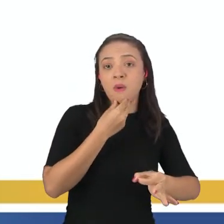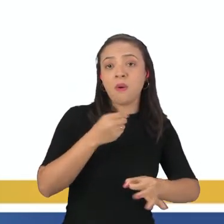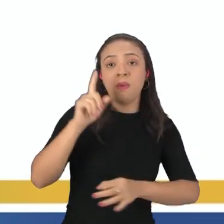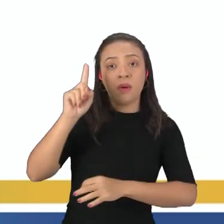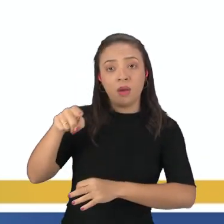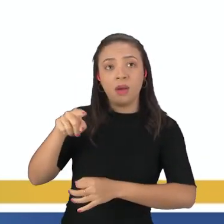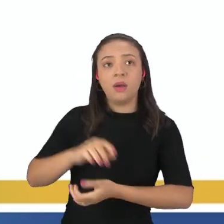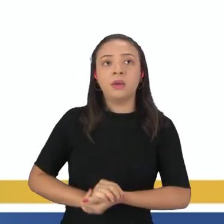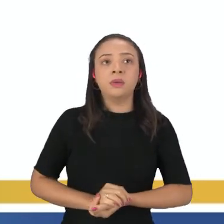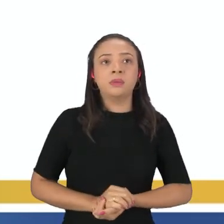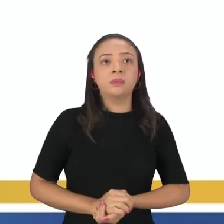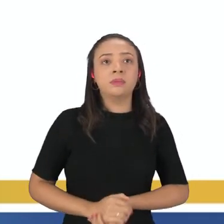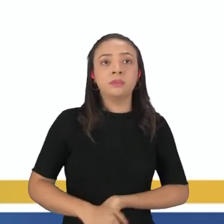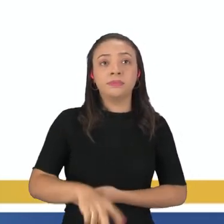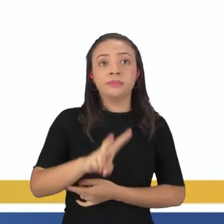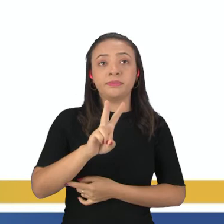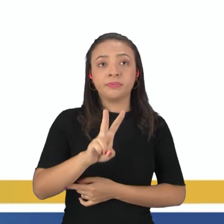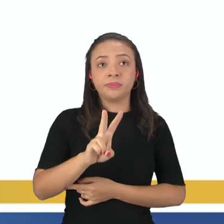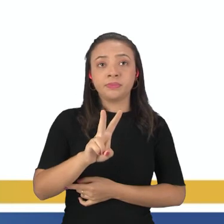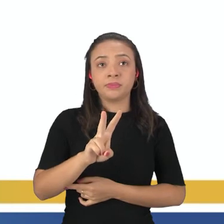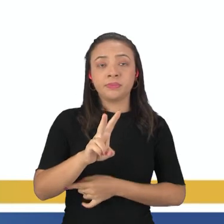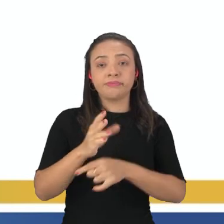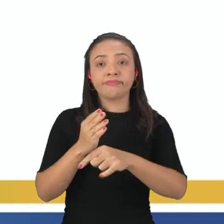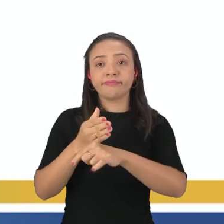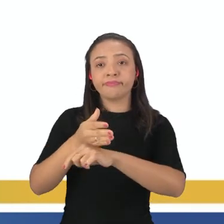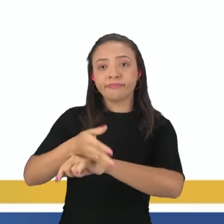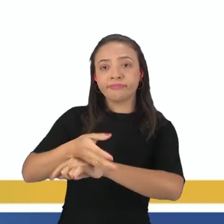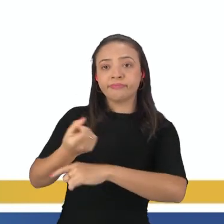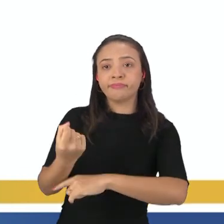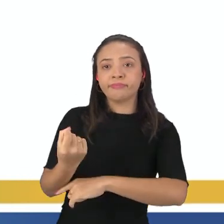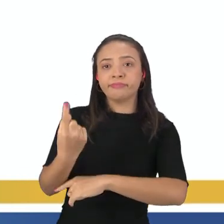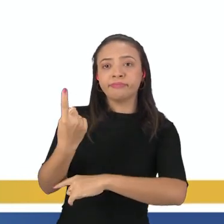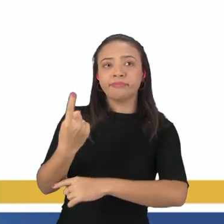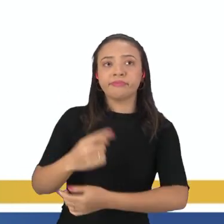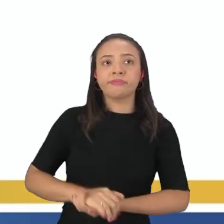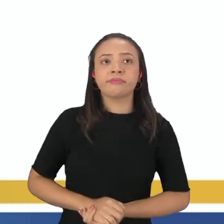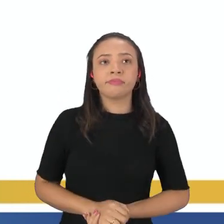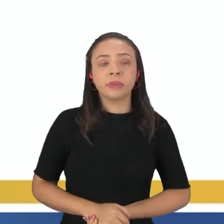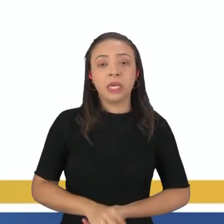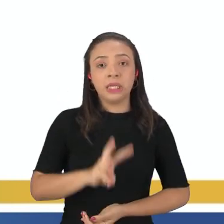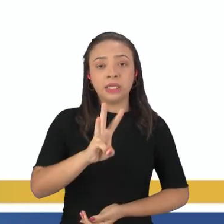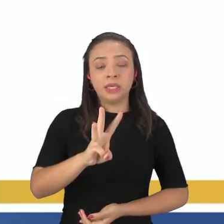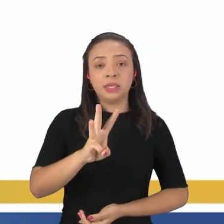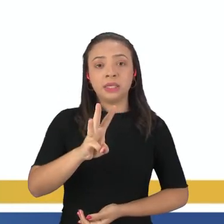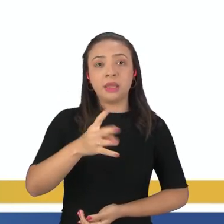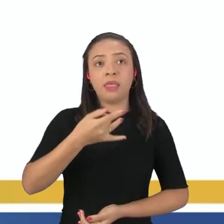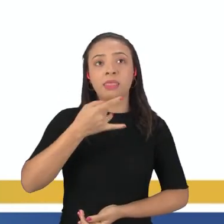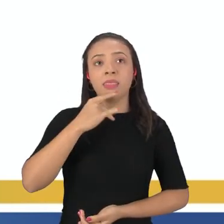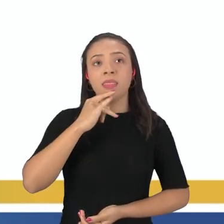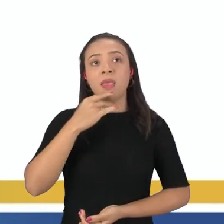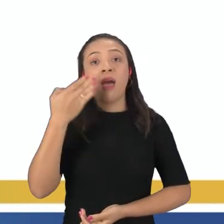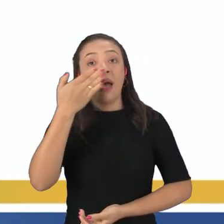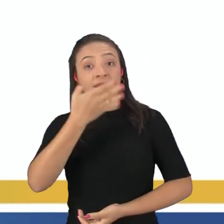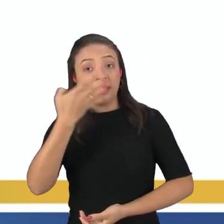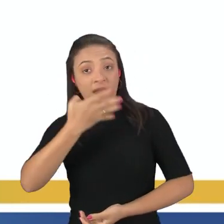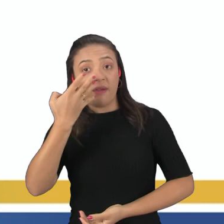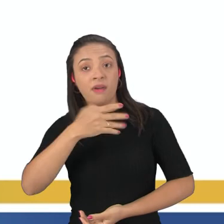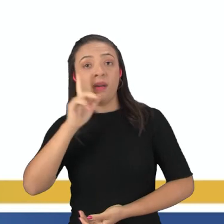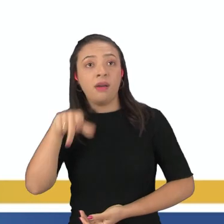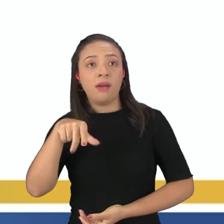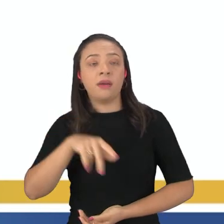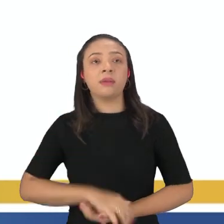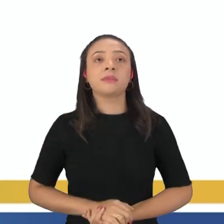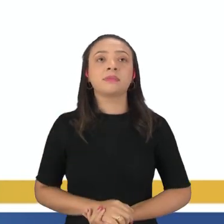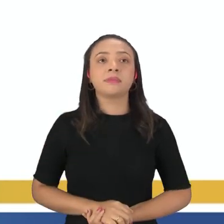é. 2. Entrada de estranhos. 3. Cerveja é. E aí você vai preencher